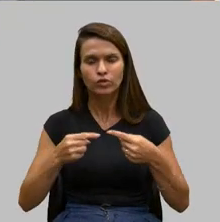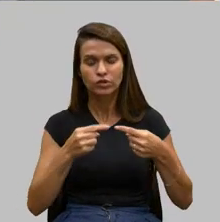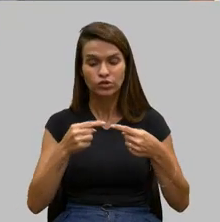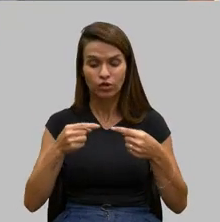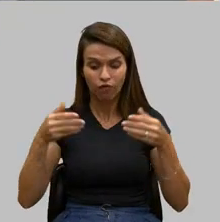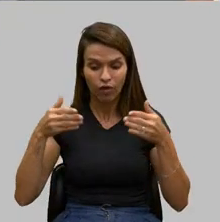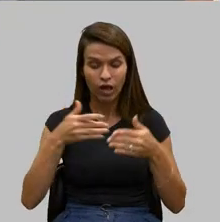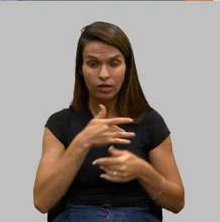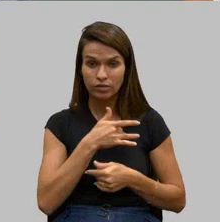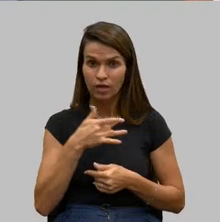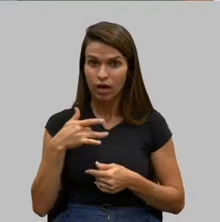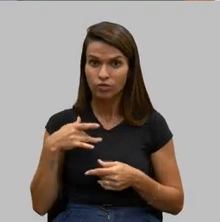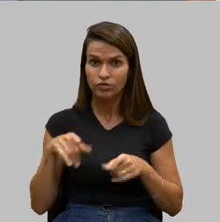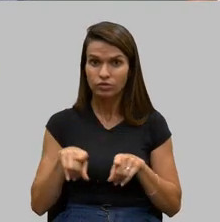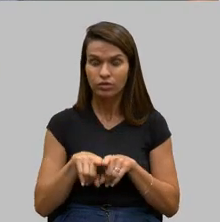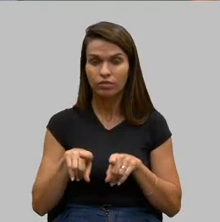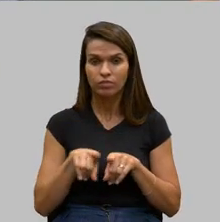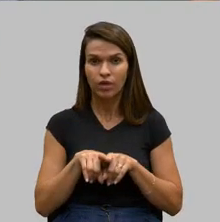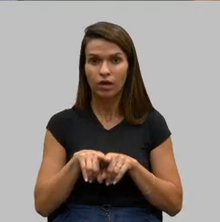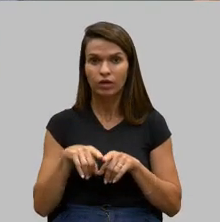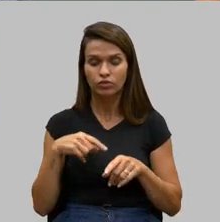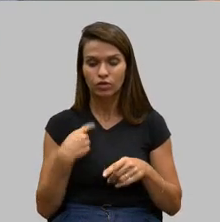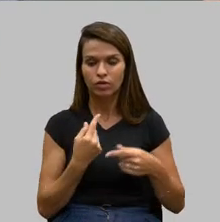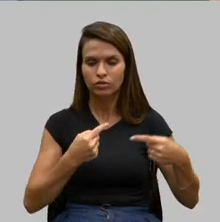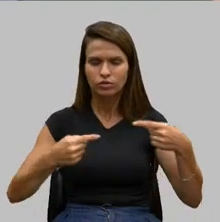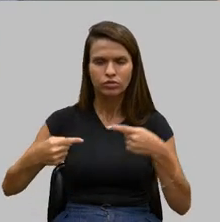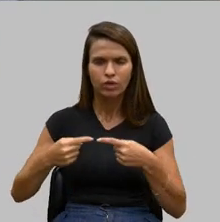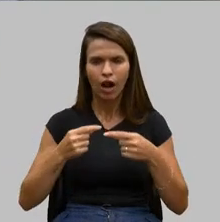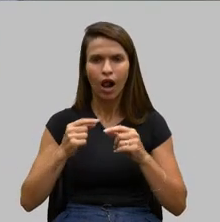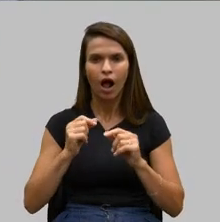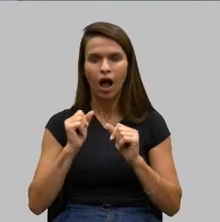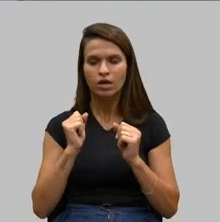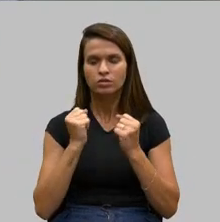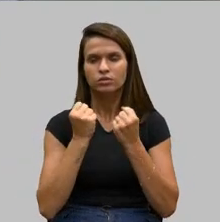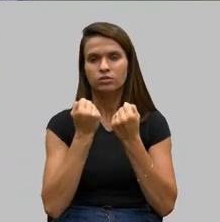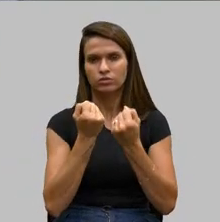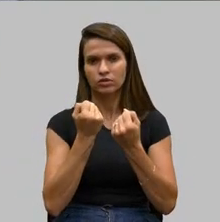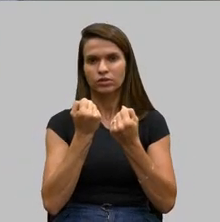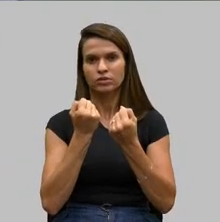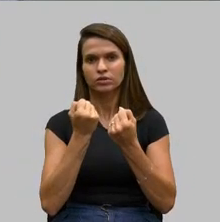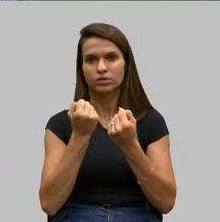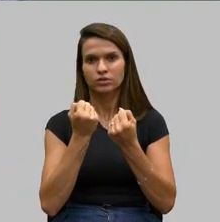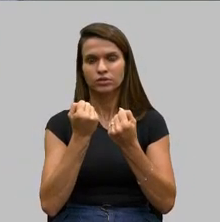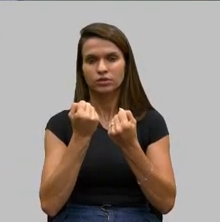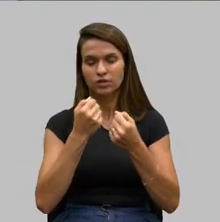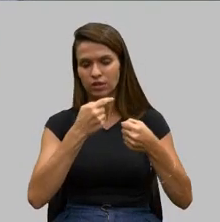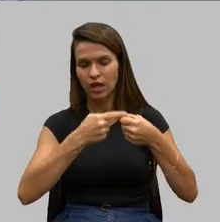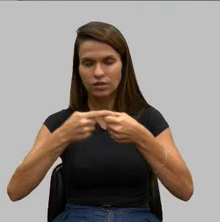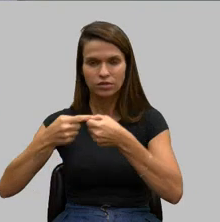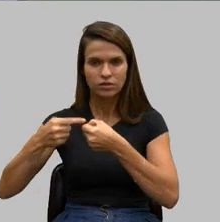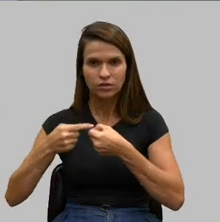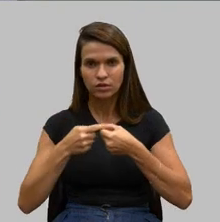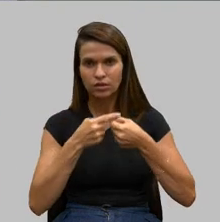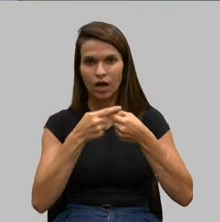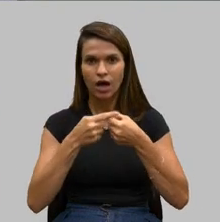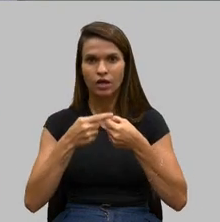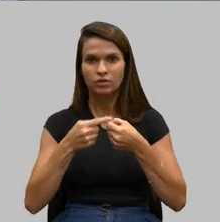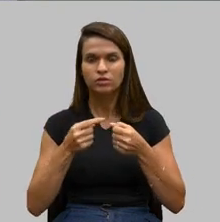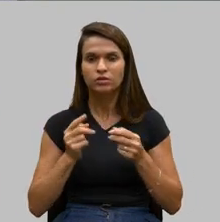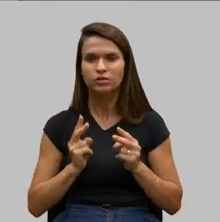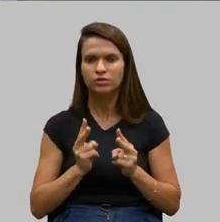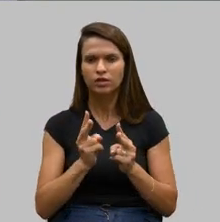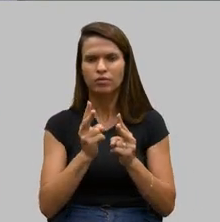saúde nós pramos discutir a segurança hídrica das cidades todas as vezes que eu concedo uma